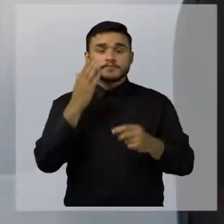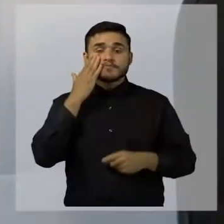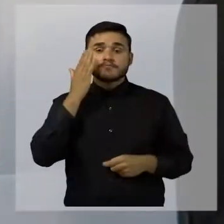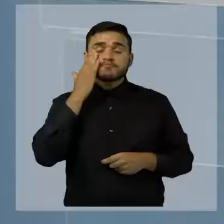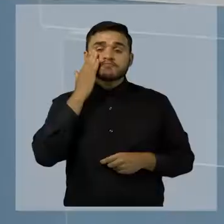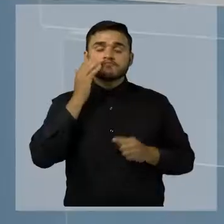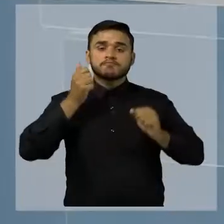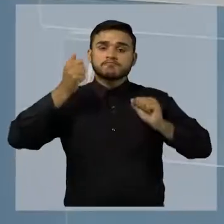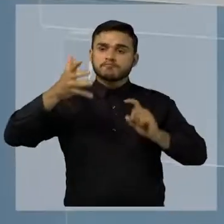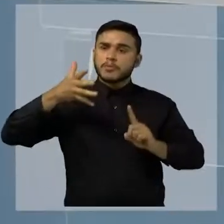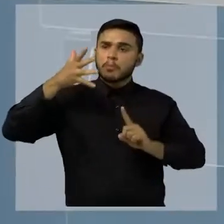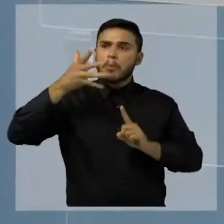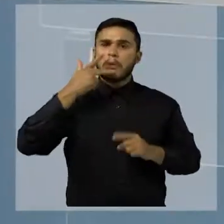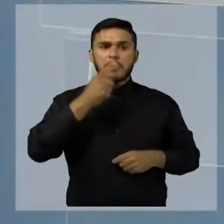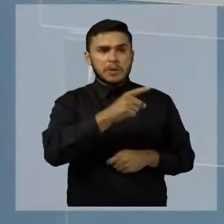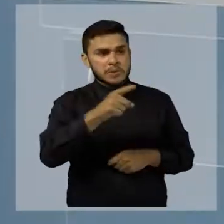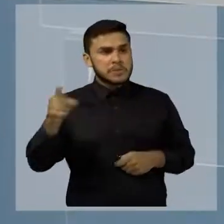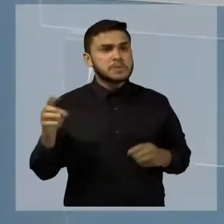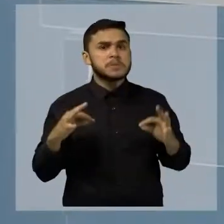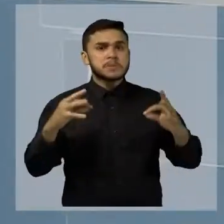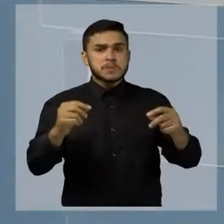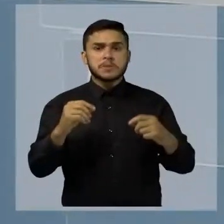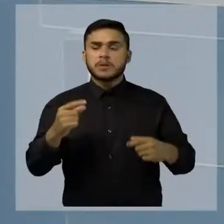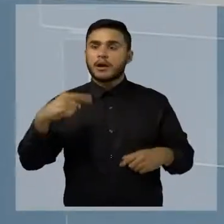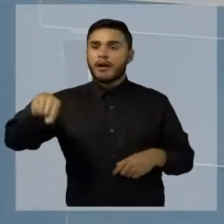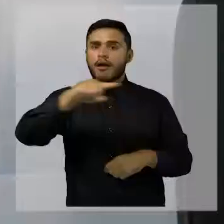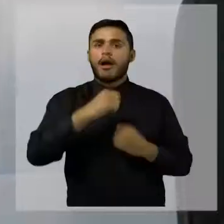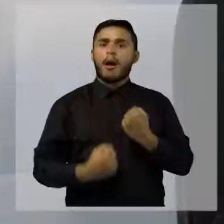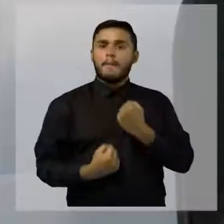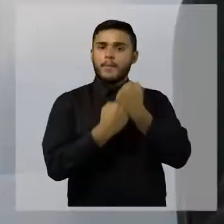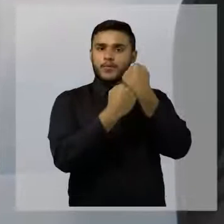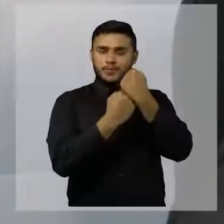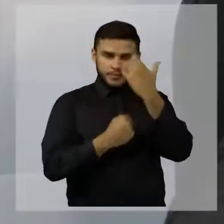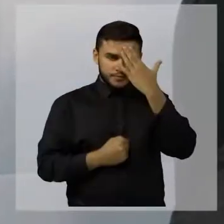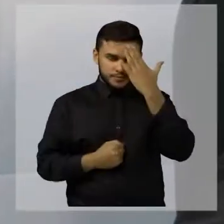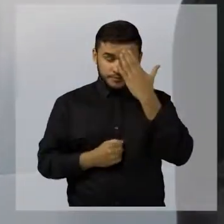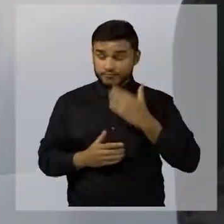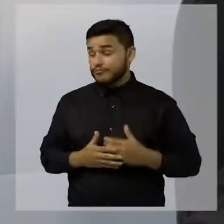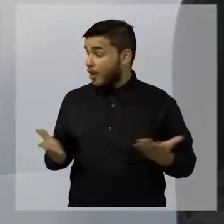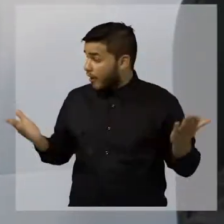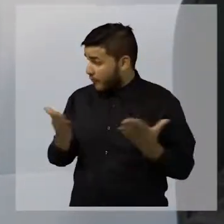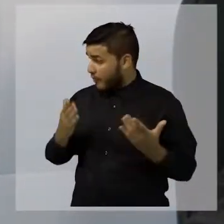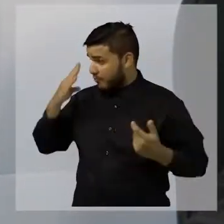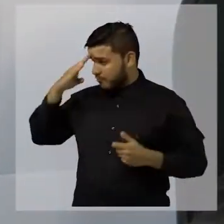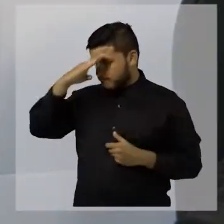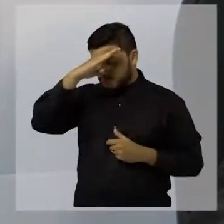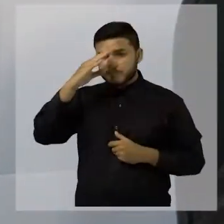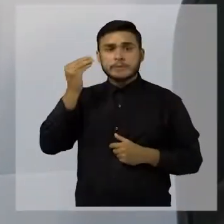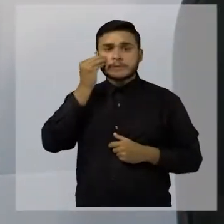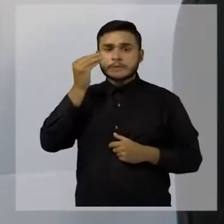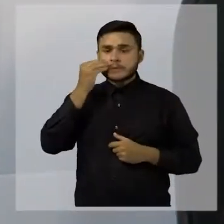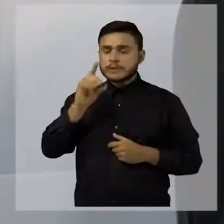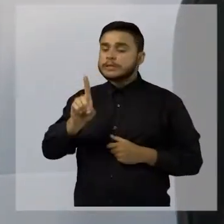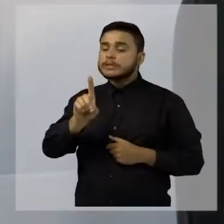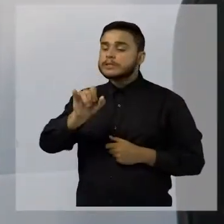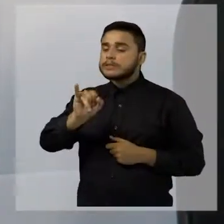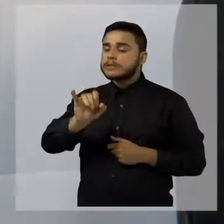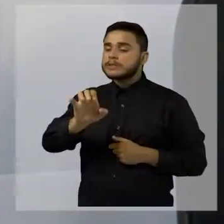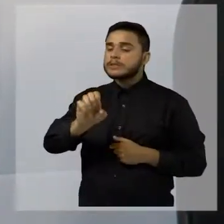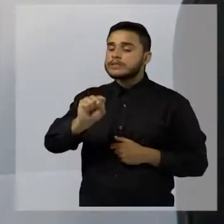para fazer um discurso de palanque. E agora você nota, ele tenta interferir no preço do diesel, a